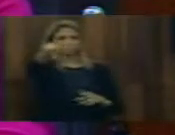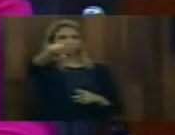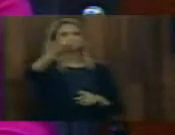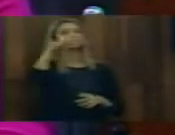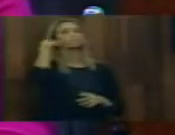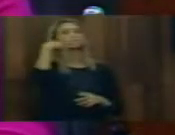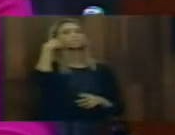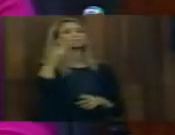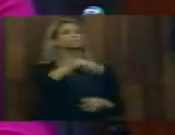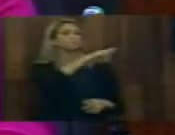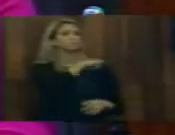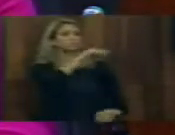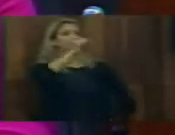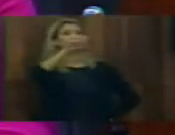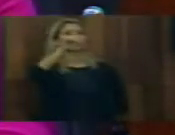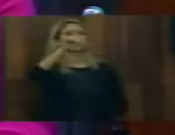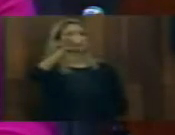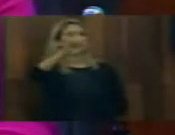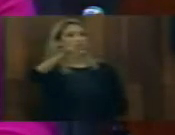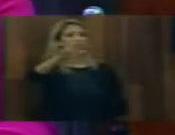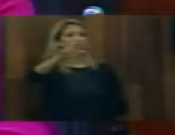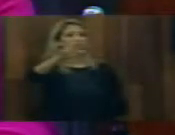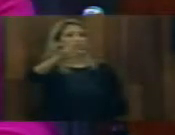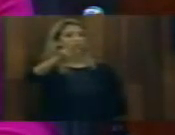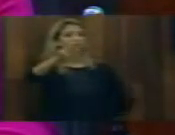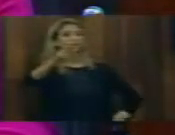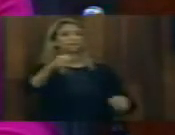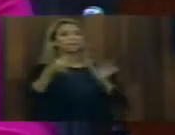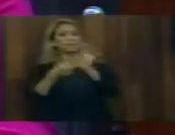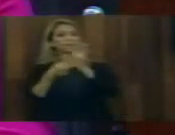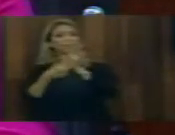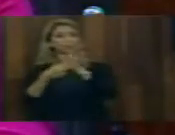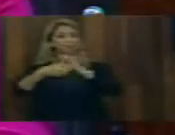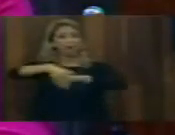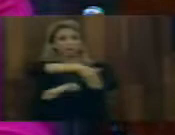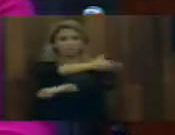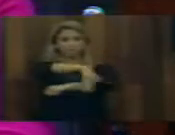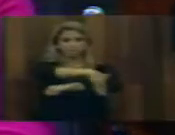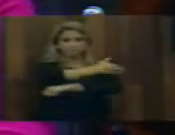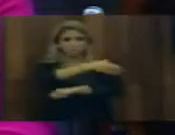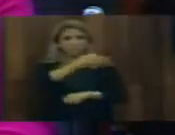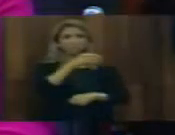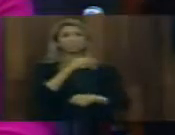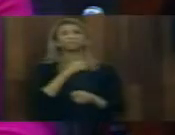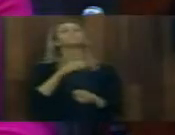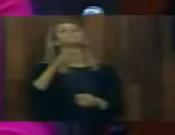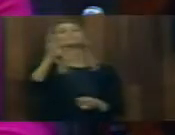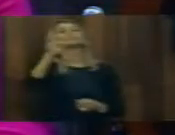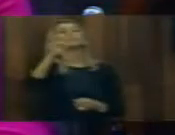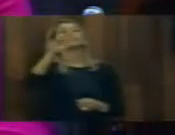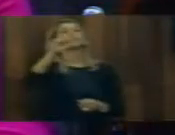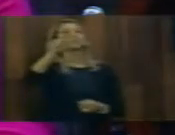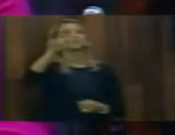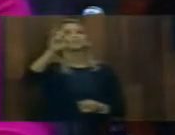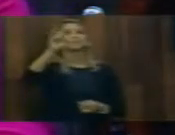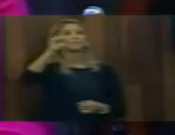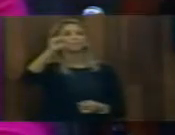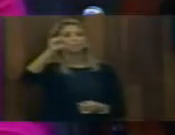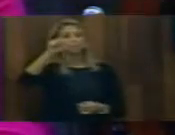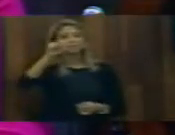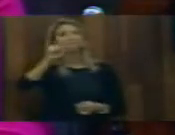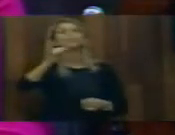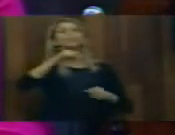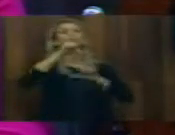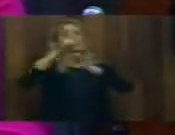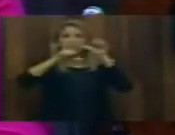Adeir Novaes, passa a denominar-se Travessa Lourdes de Fátima Novaes, atravessa União da Rua Guiomar Novaes,